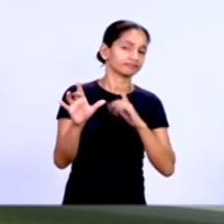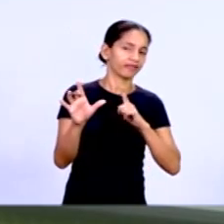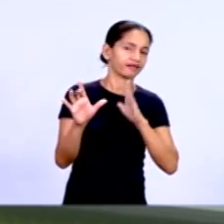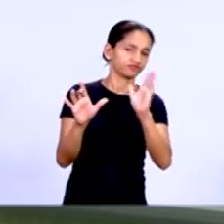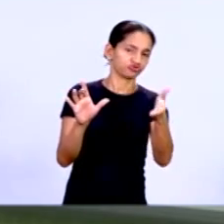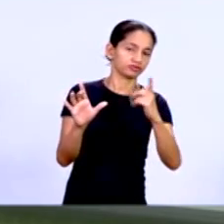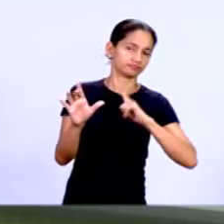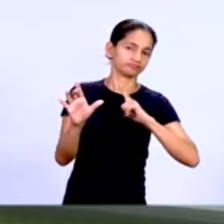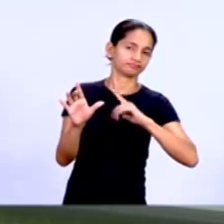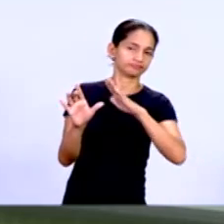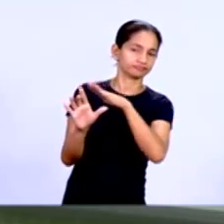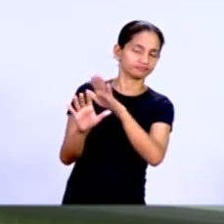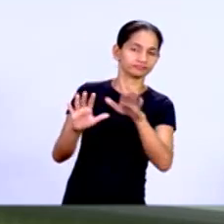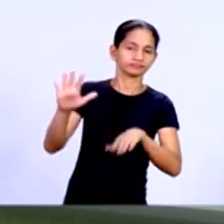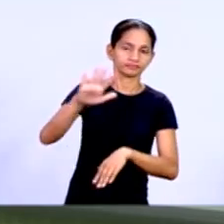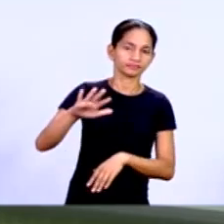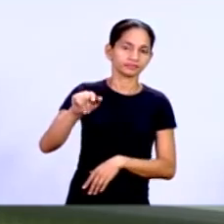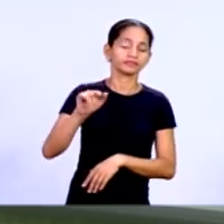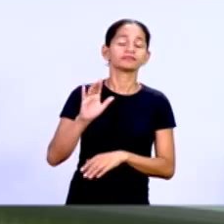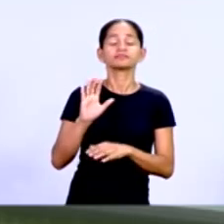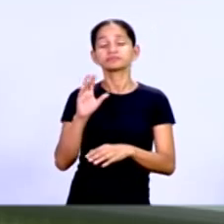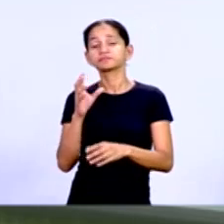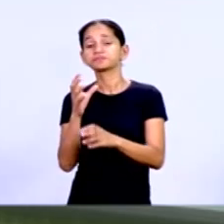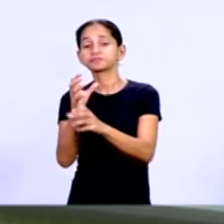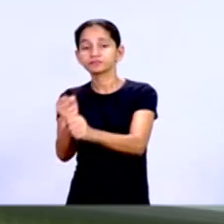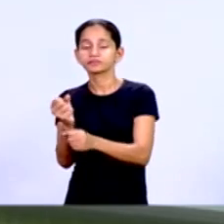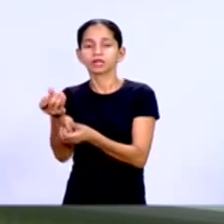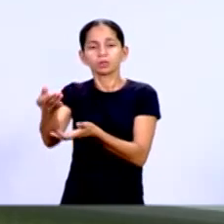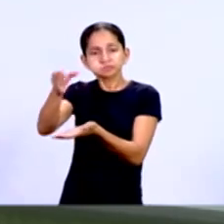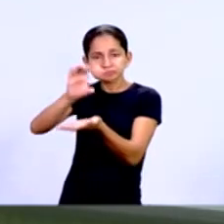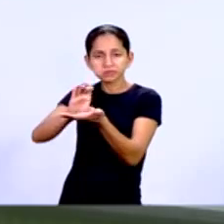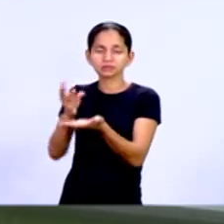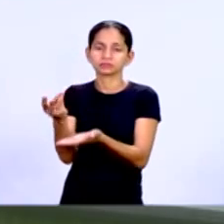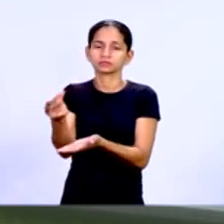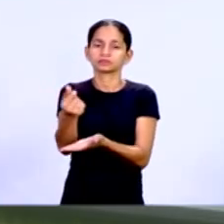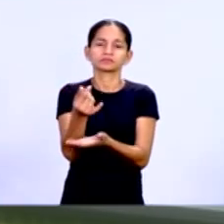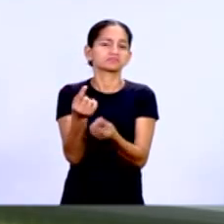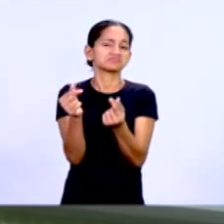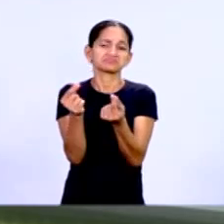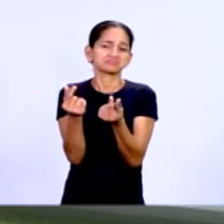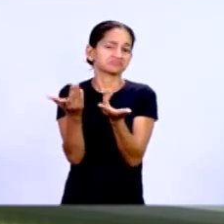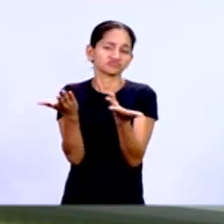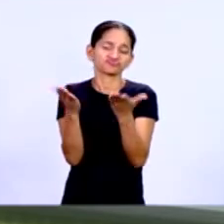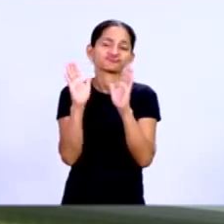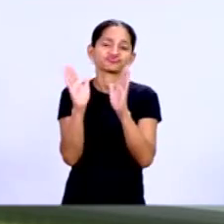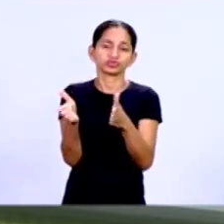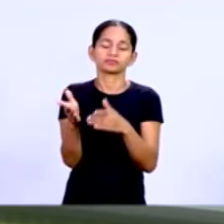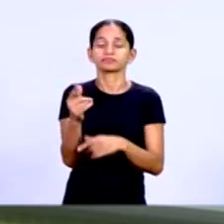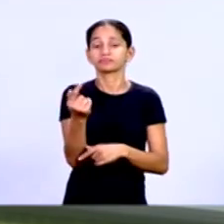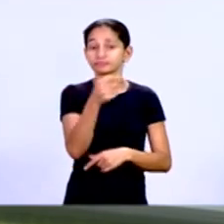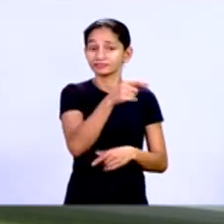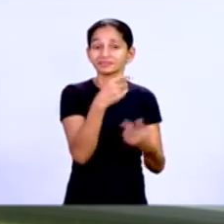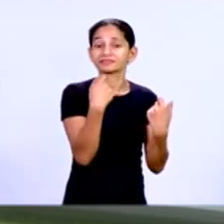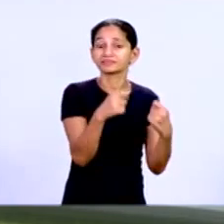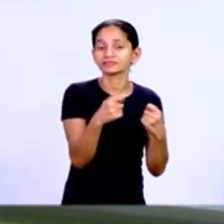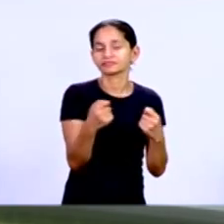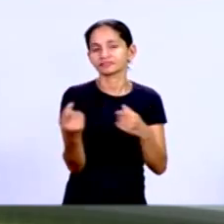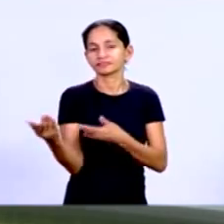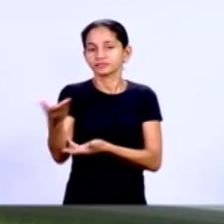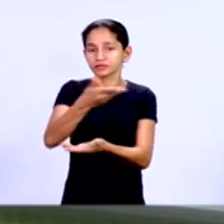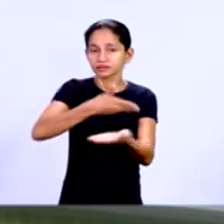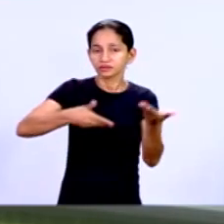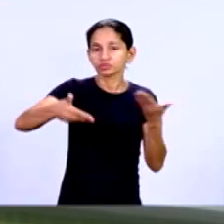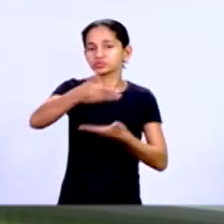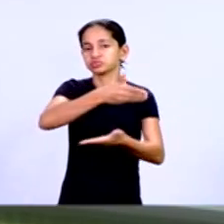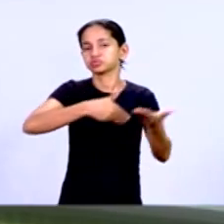de capital, eles têm disponível para fornecer esse capital. Seria a mercadoria, né? Ele tem disponibilidade de fornecer essa mercadoria a qualquer momento que alguém